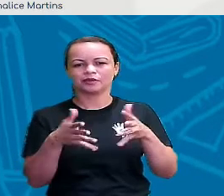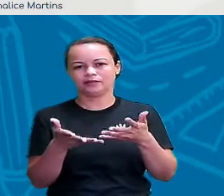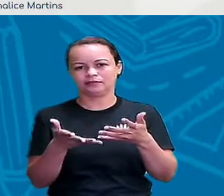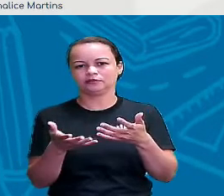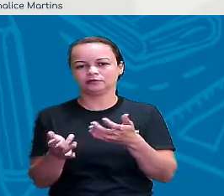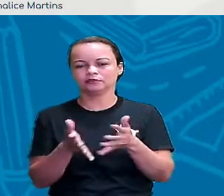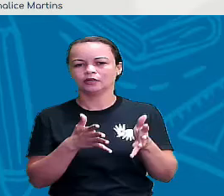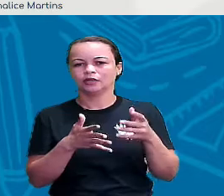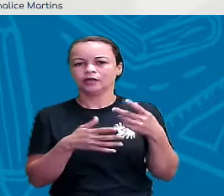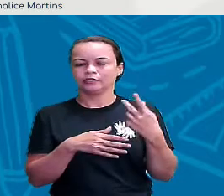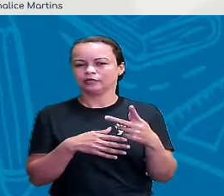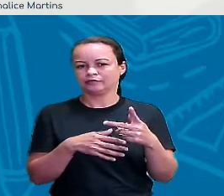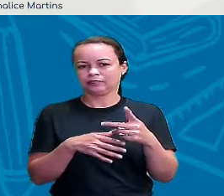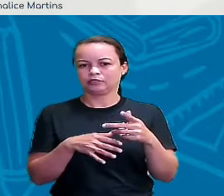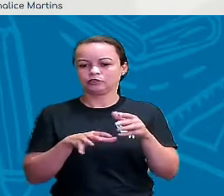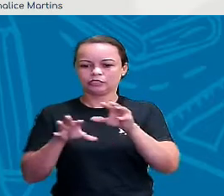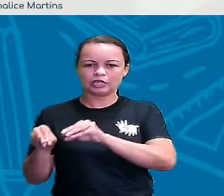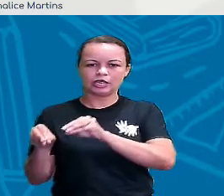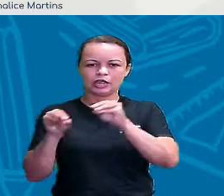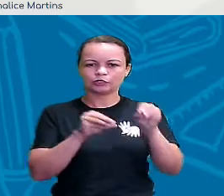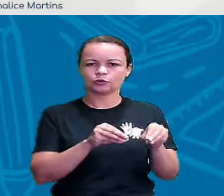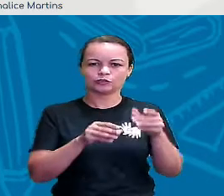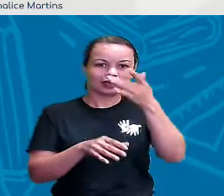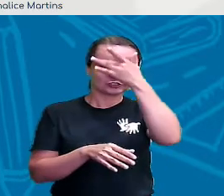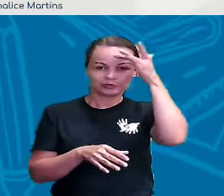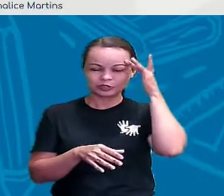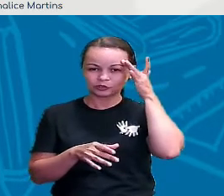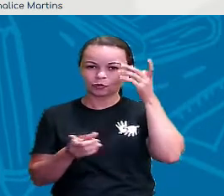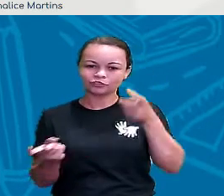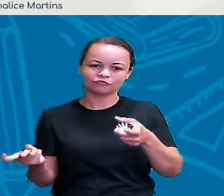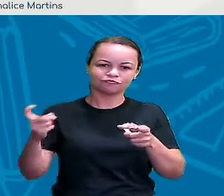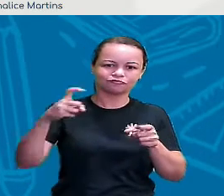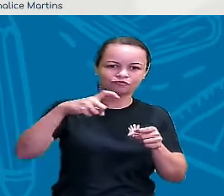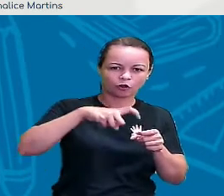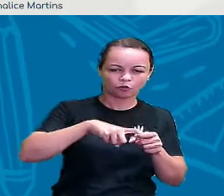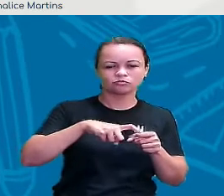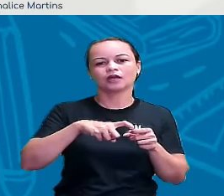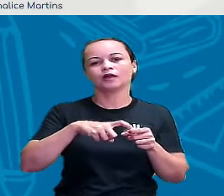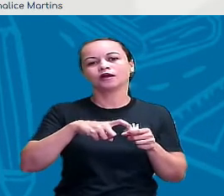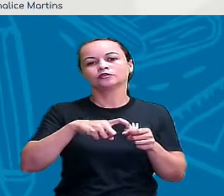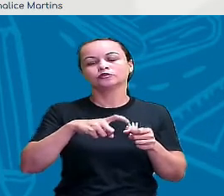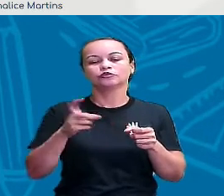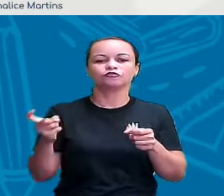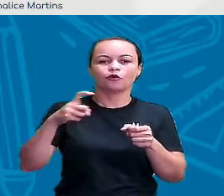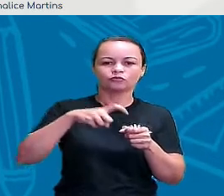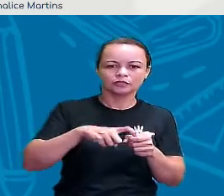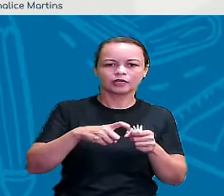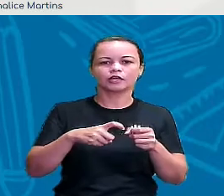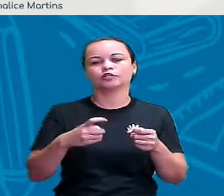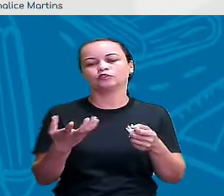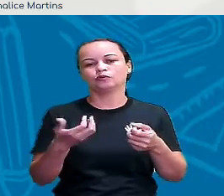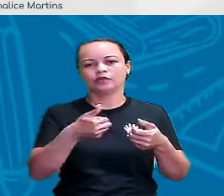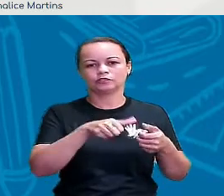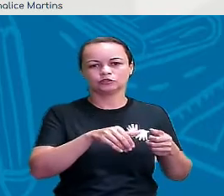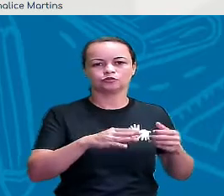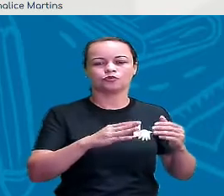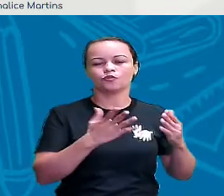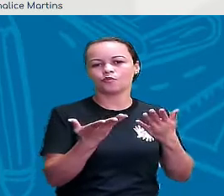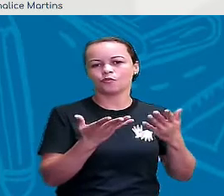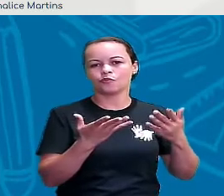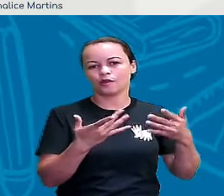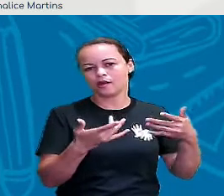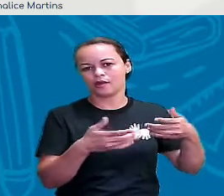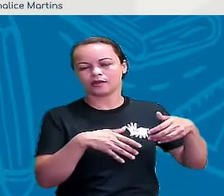de migração de retorno. As pessoas passam a voltar para o seu lugar de origem, né, para a sua